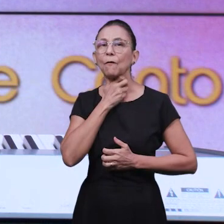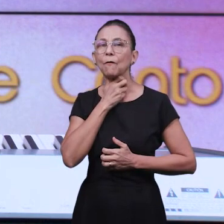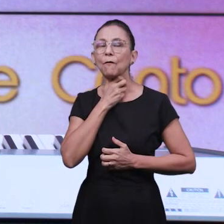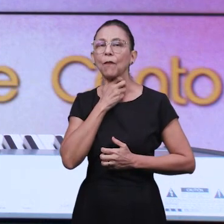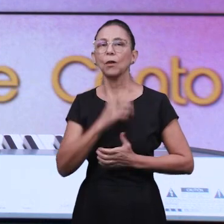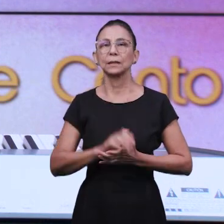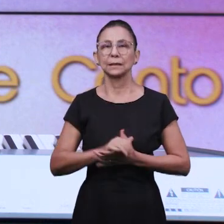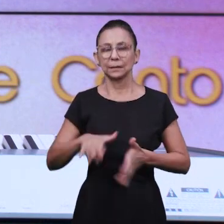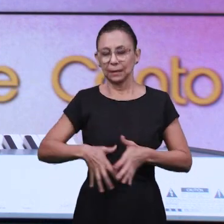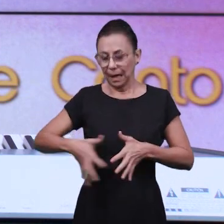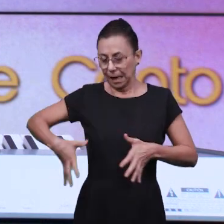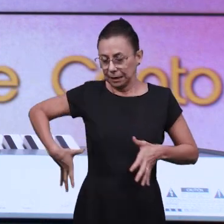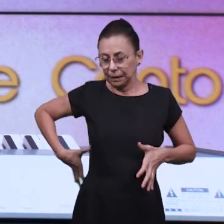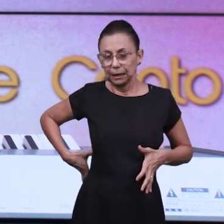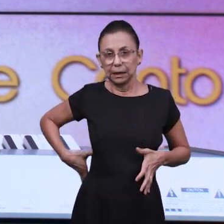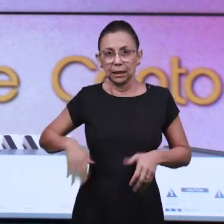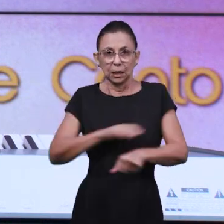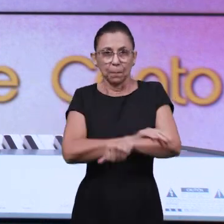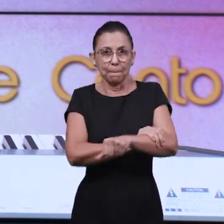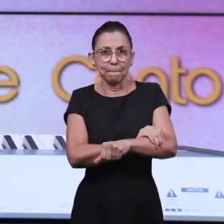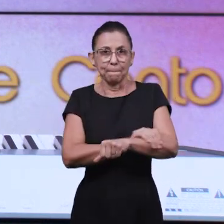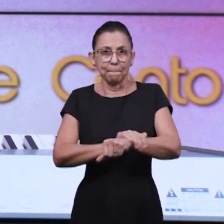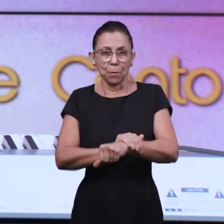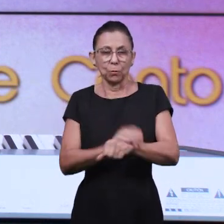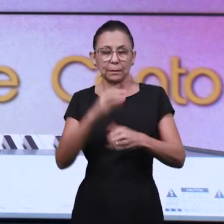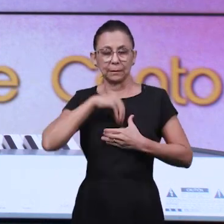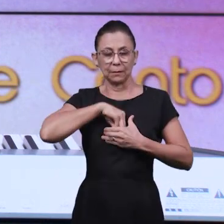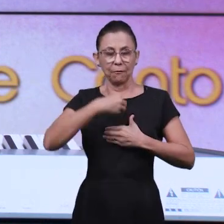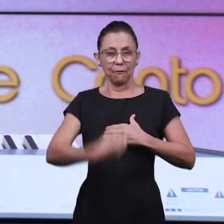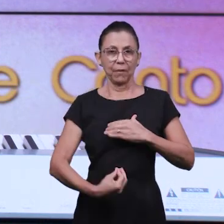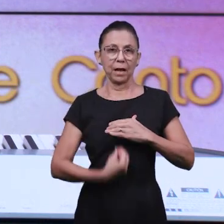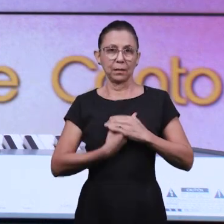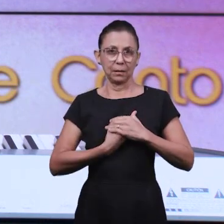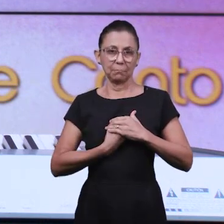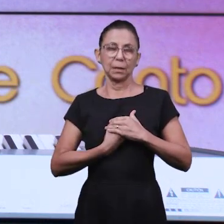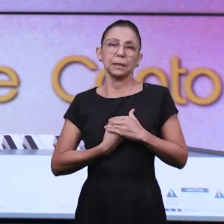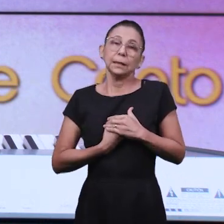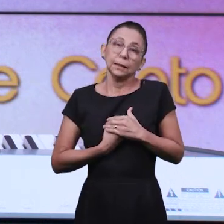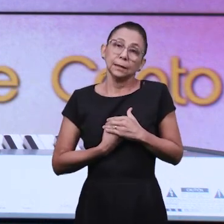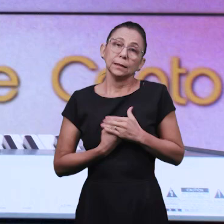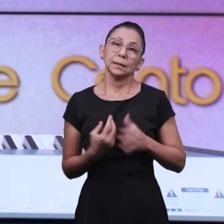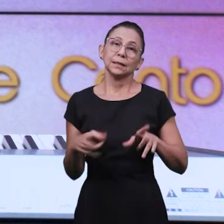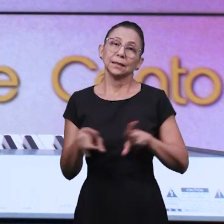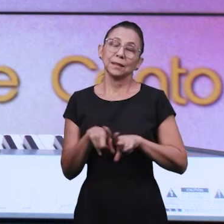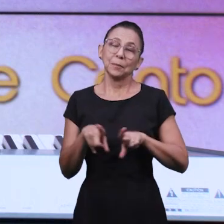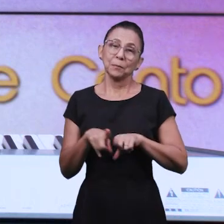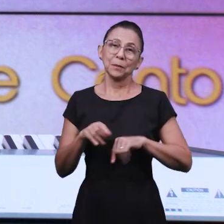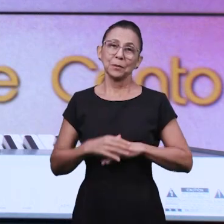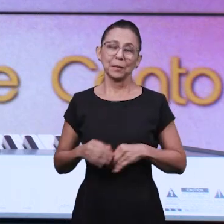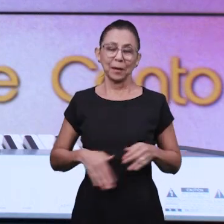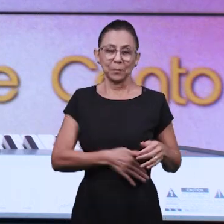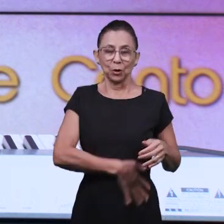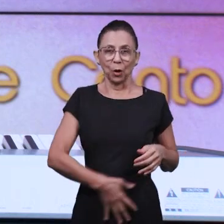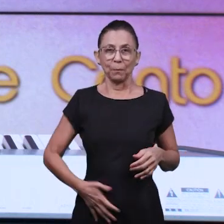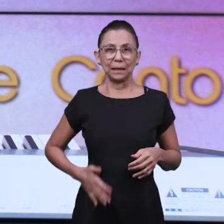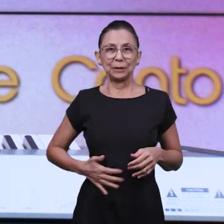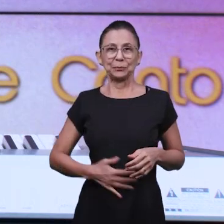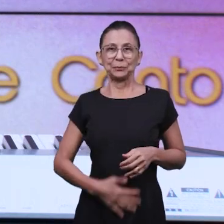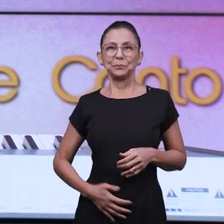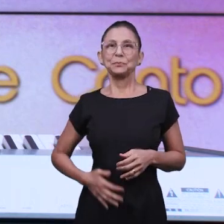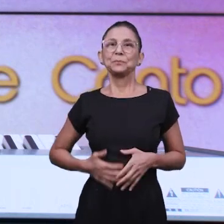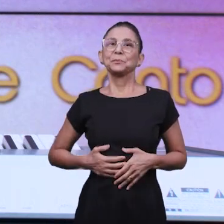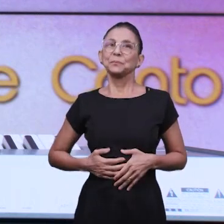musculatura intercostal, nossa musculatura diafragmática e também nossa musculatura